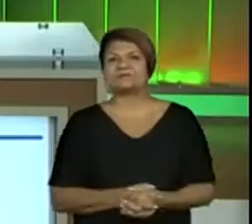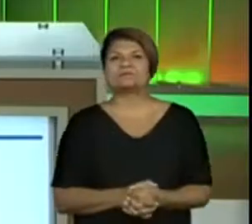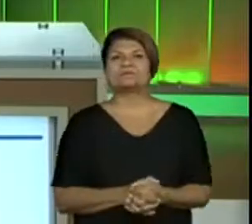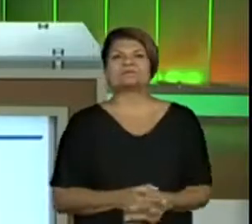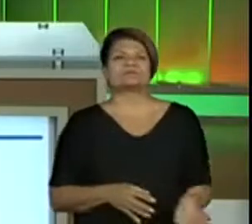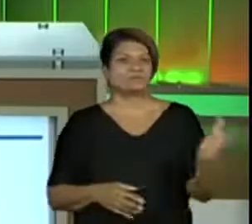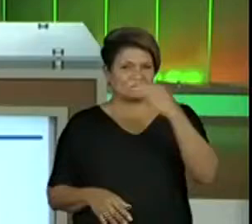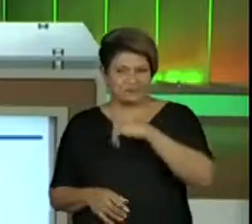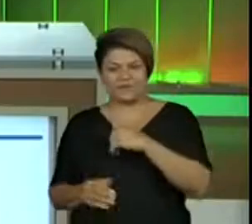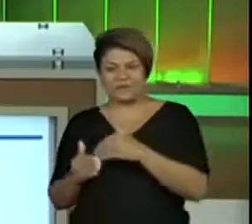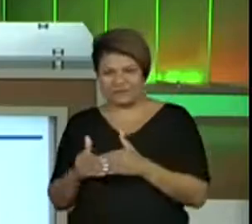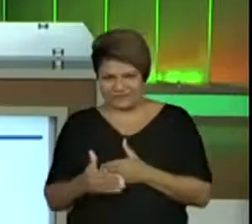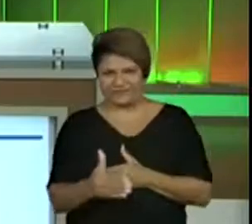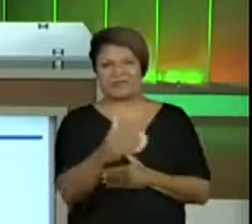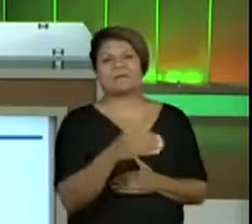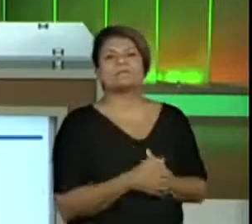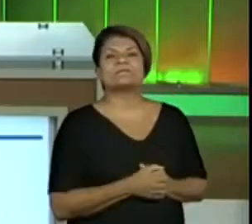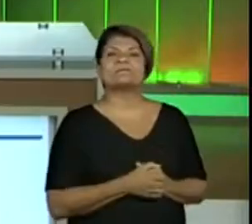Vamos então avançar?